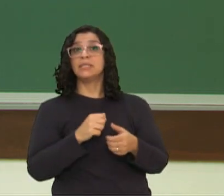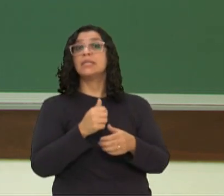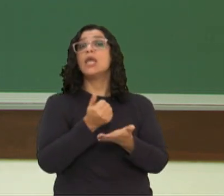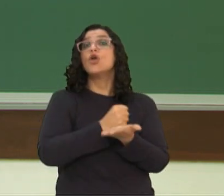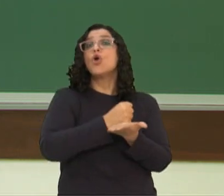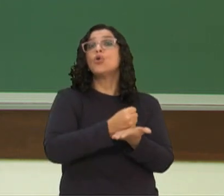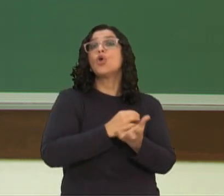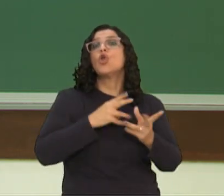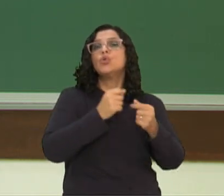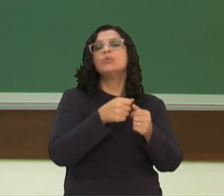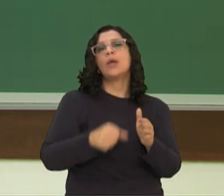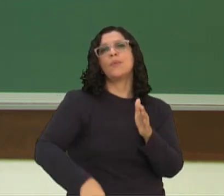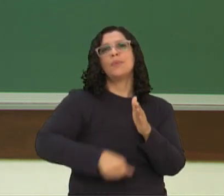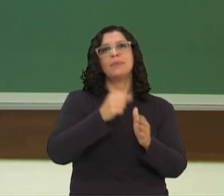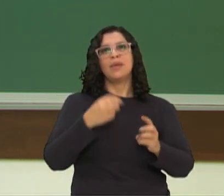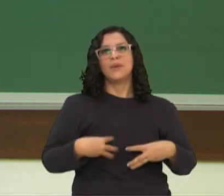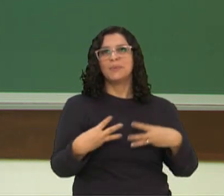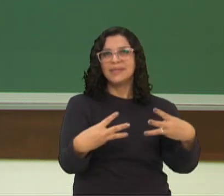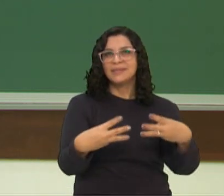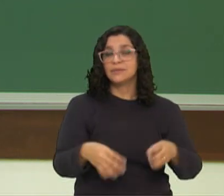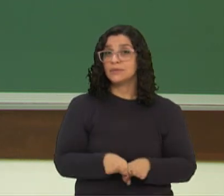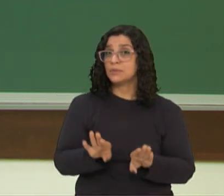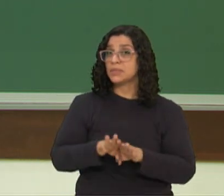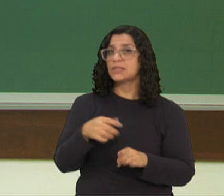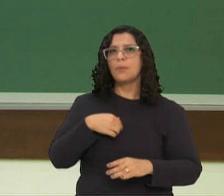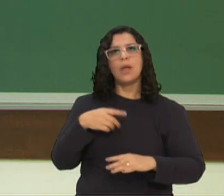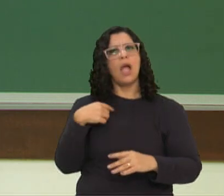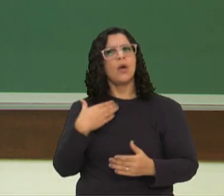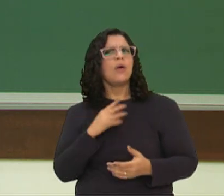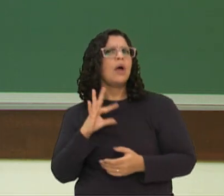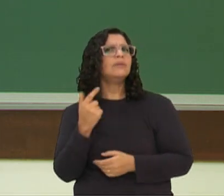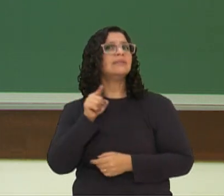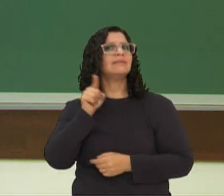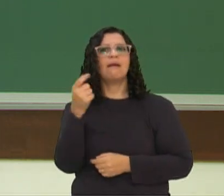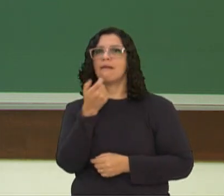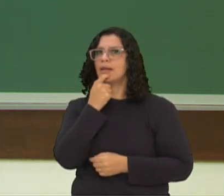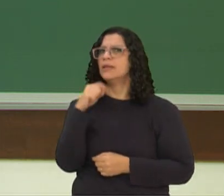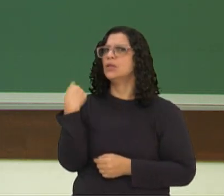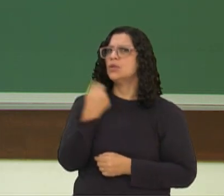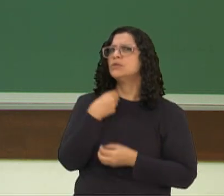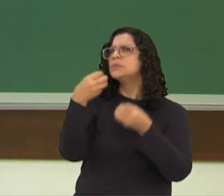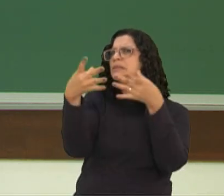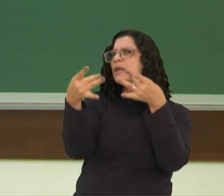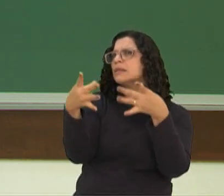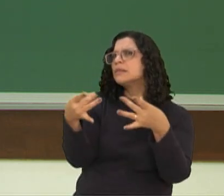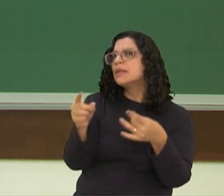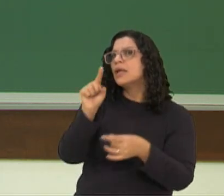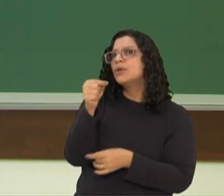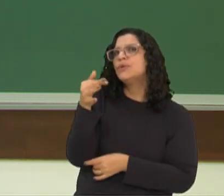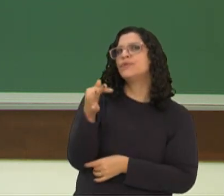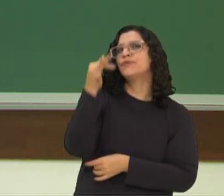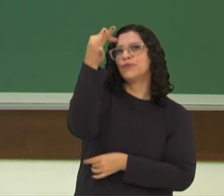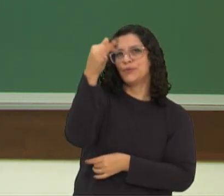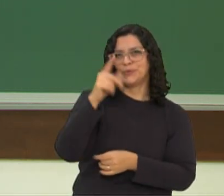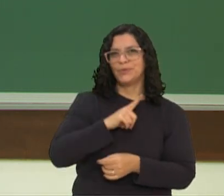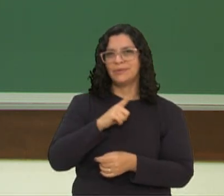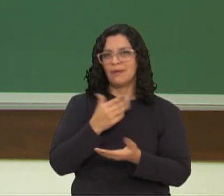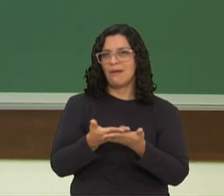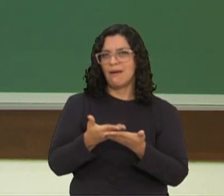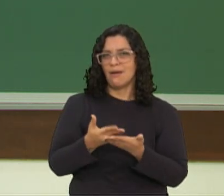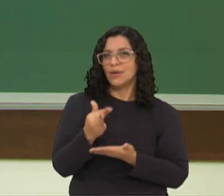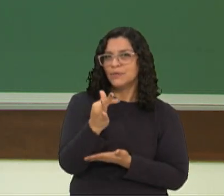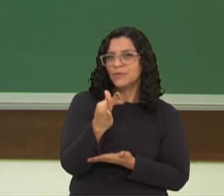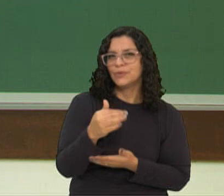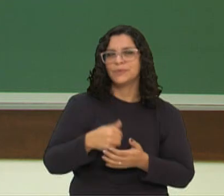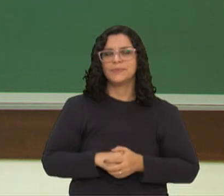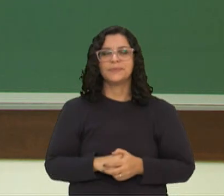é o primeiro-ministro. Essa é uma situação muito peculiar da Inglaterra que nós vamos elucidar melhor nas próximas aulas que nós teremos